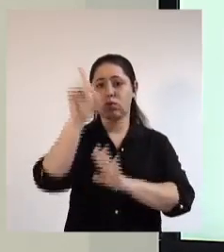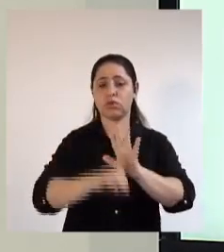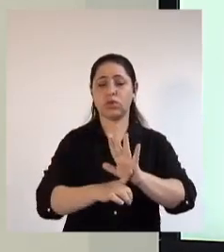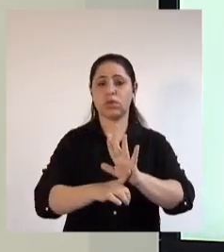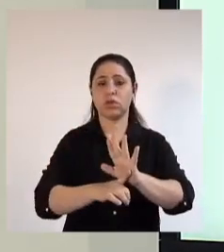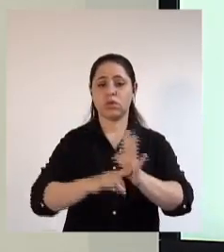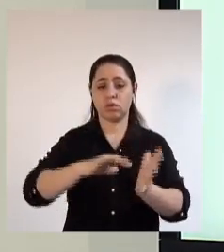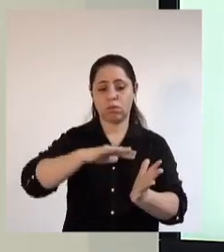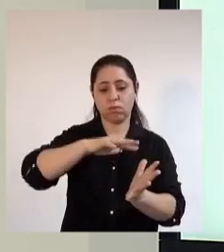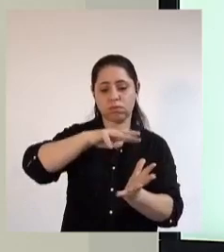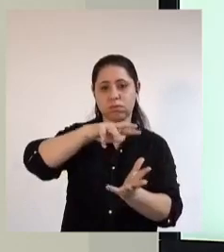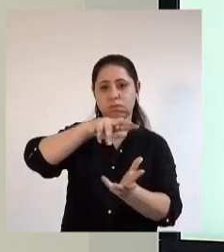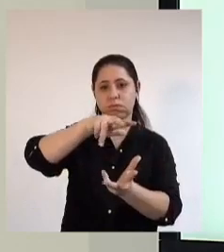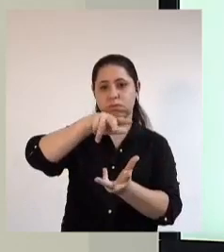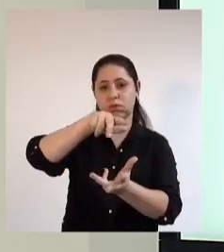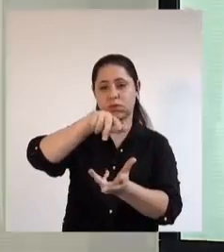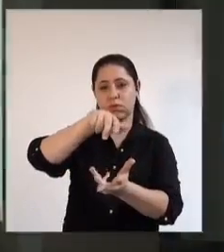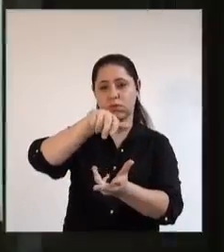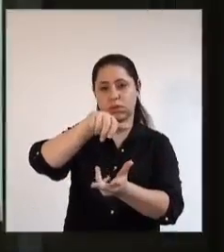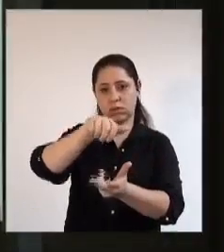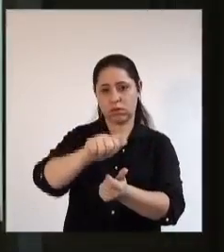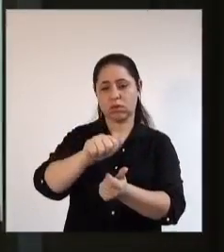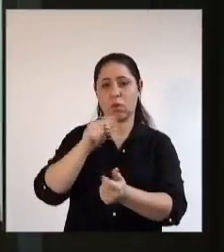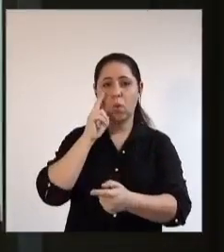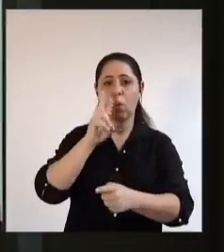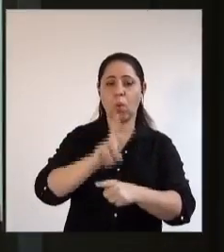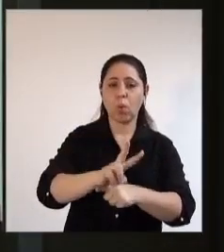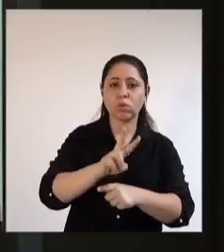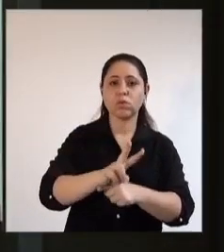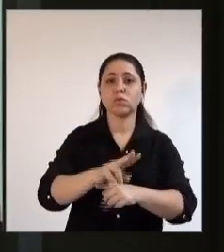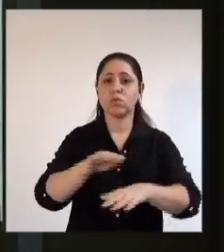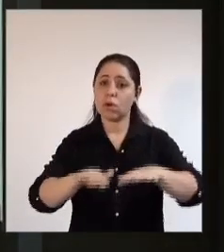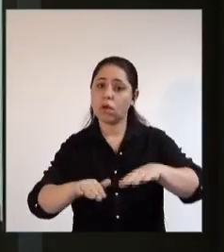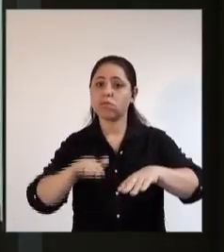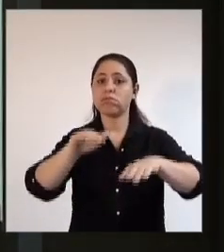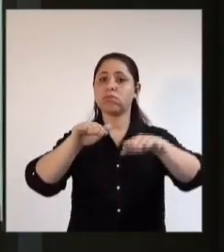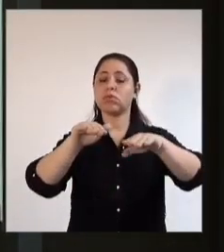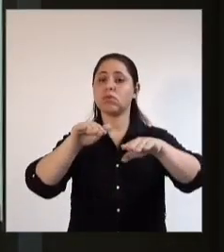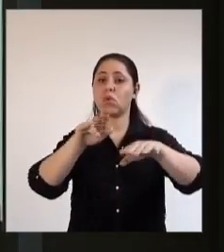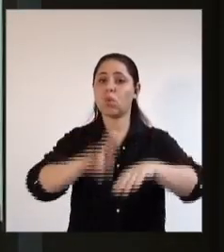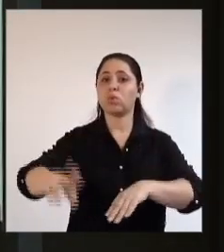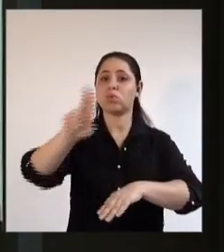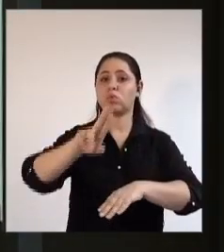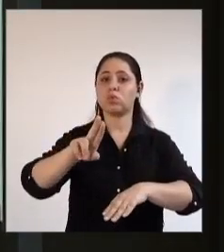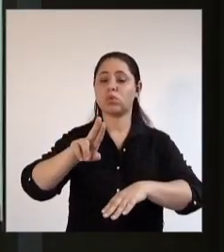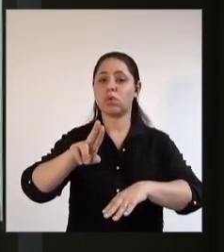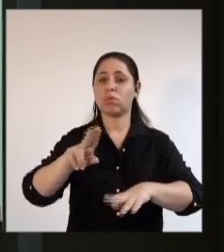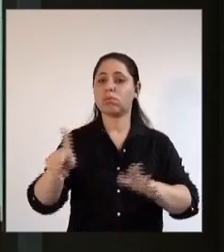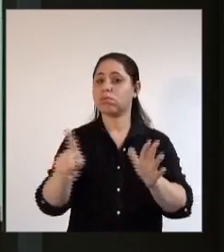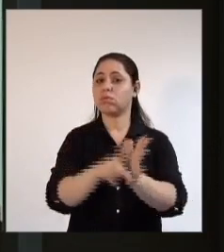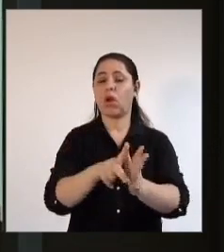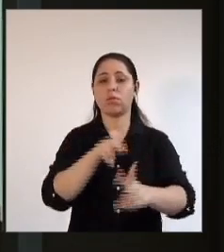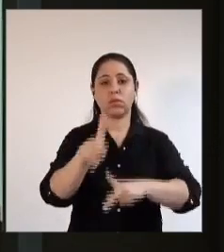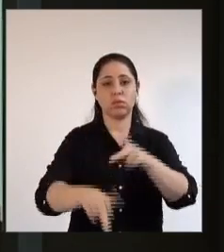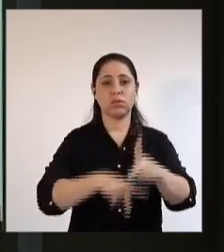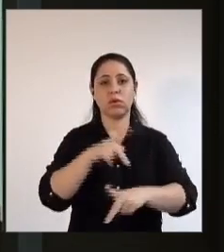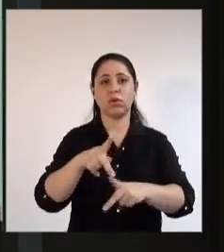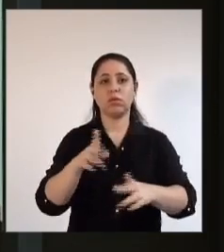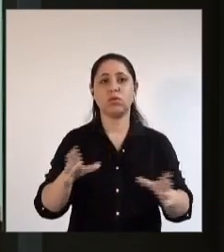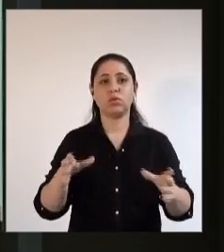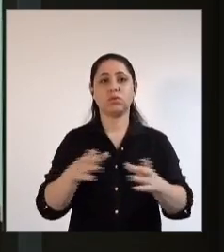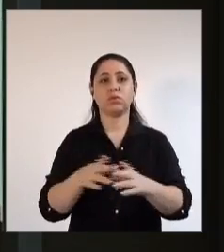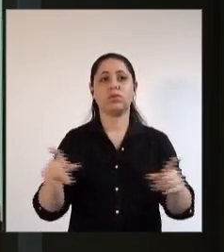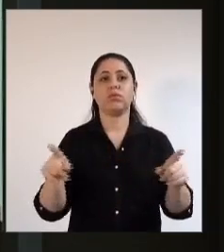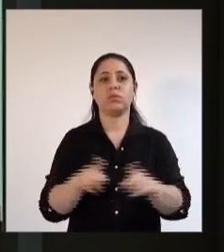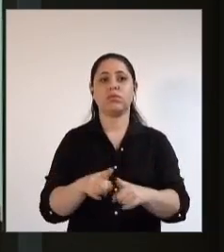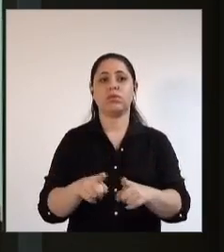ambiente conforme italiana ecologicamente equilibrado bem de uso comum do povo e que caber coletividade